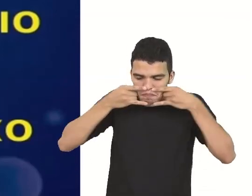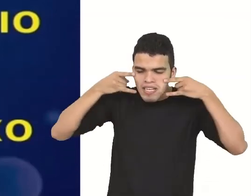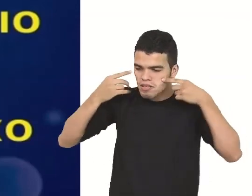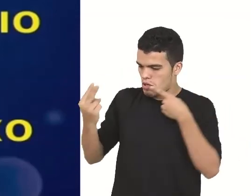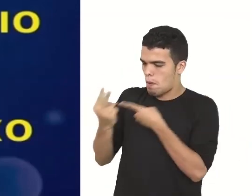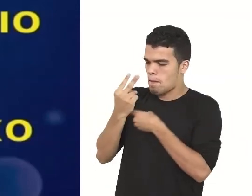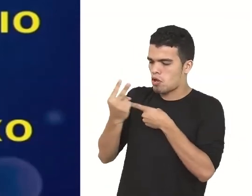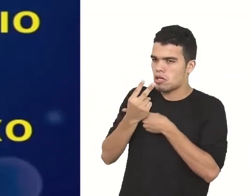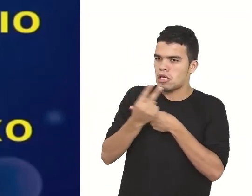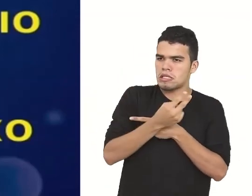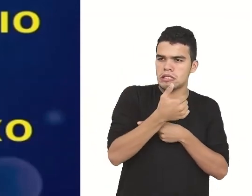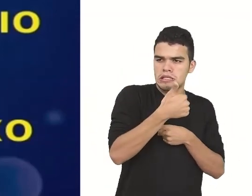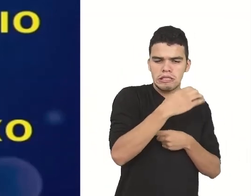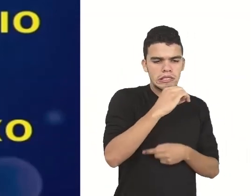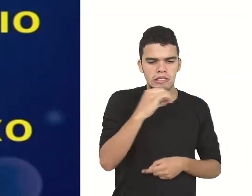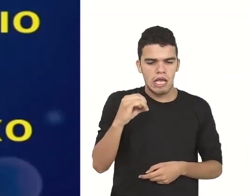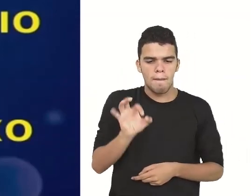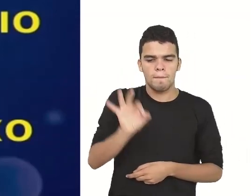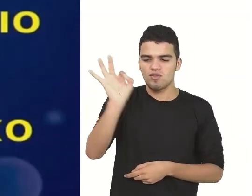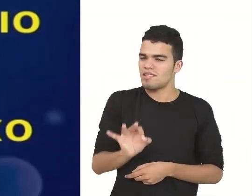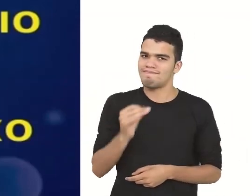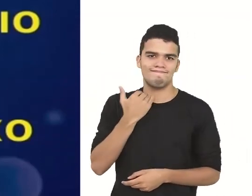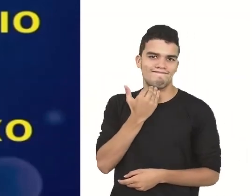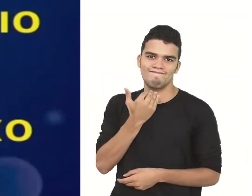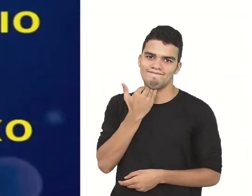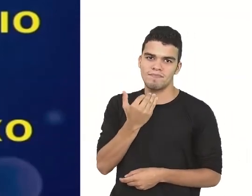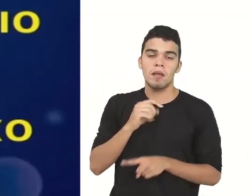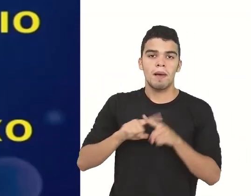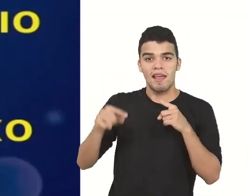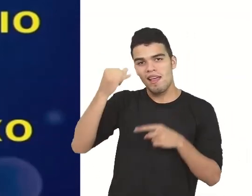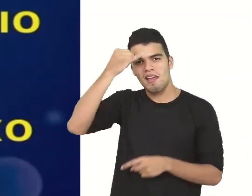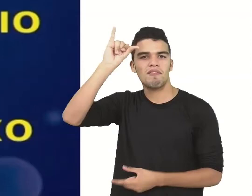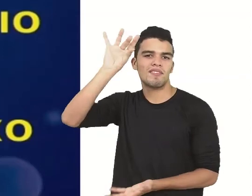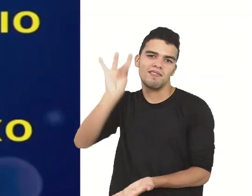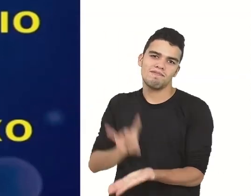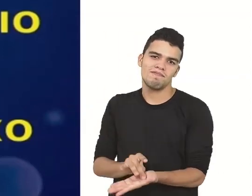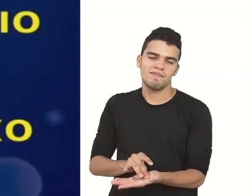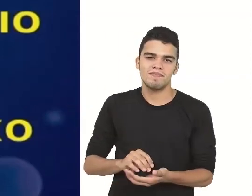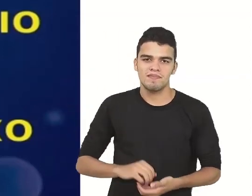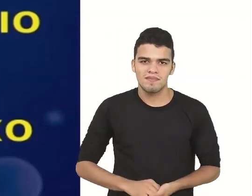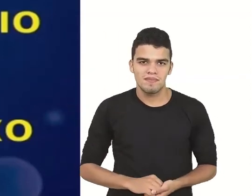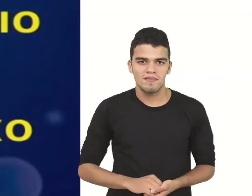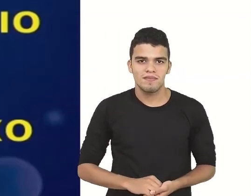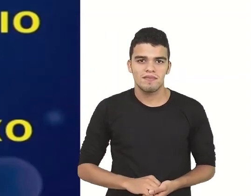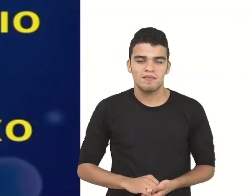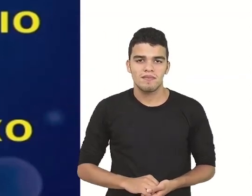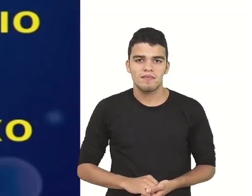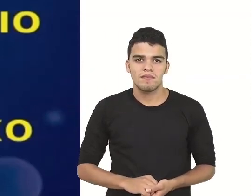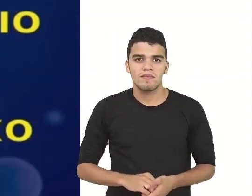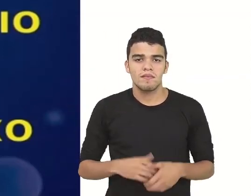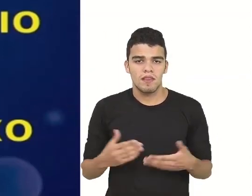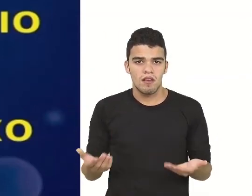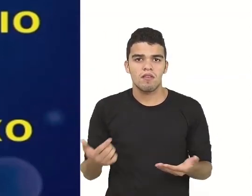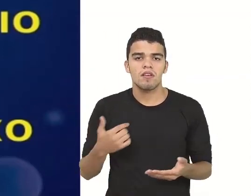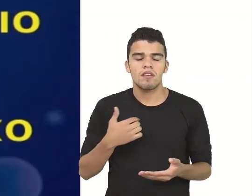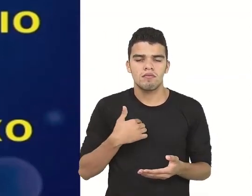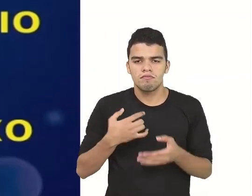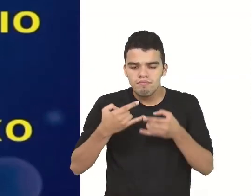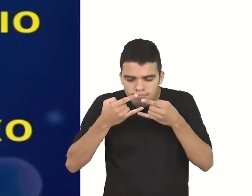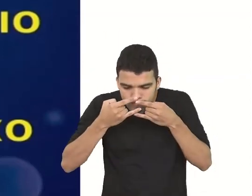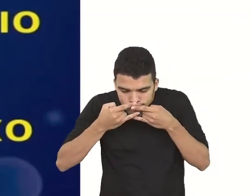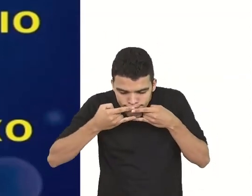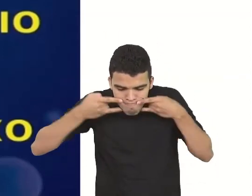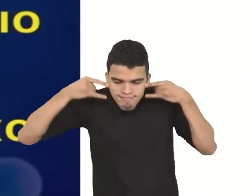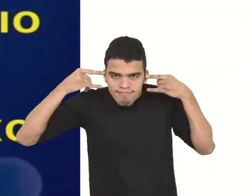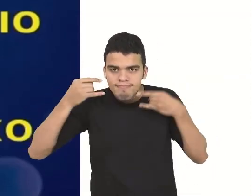de contrair essa doença. Se você colocar uma máscara na pessoa doente e